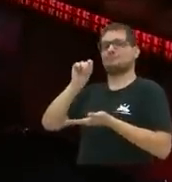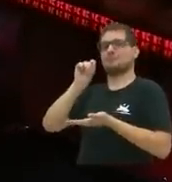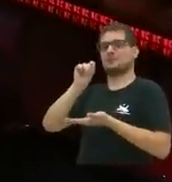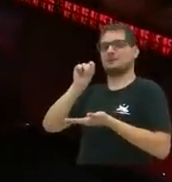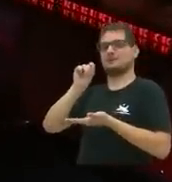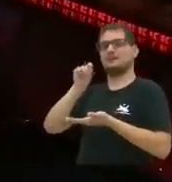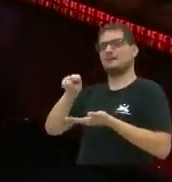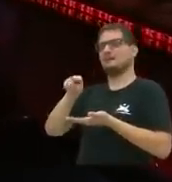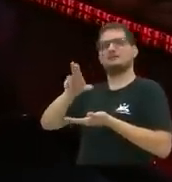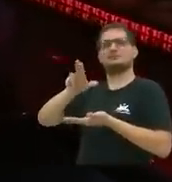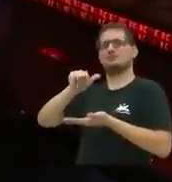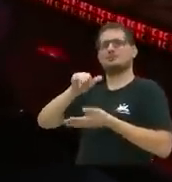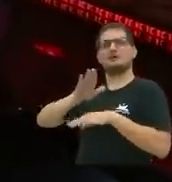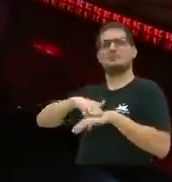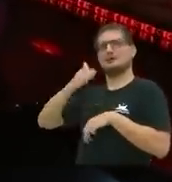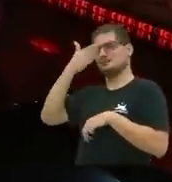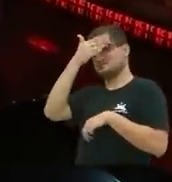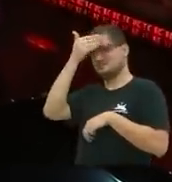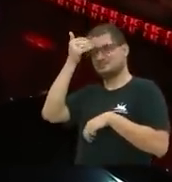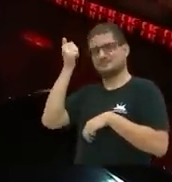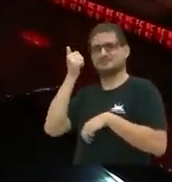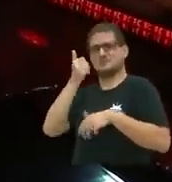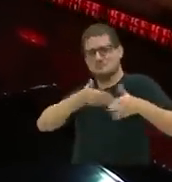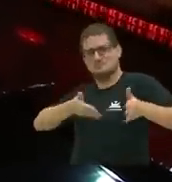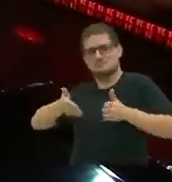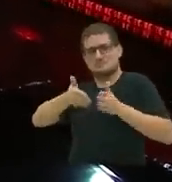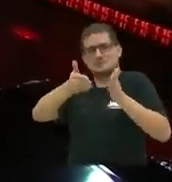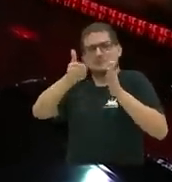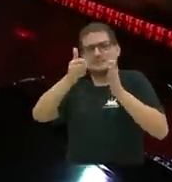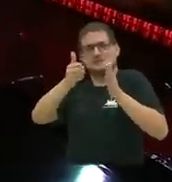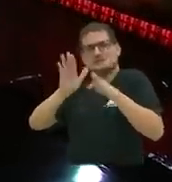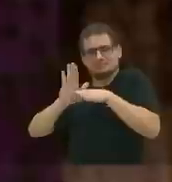nunca mais esqueceste aquele transeunte.